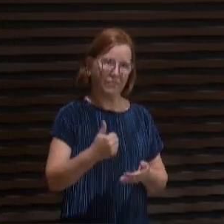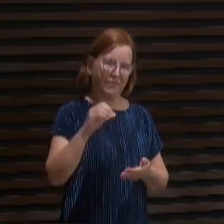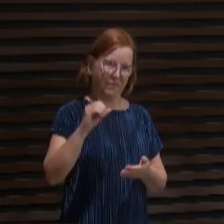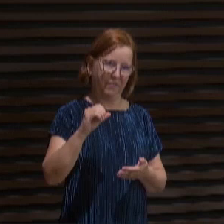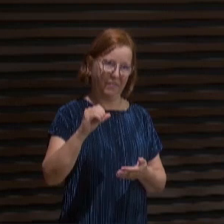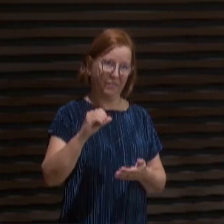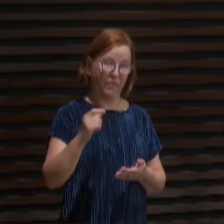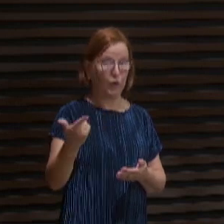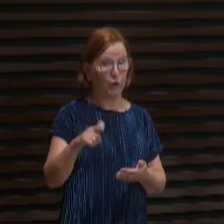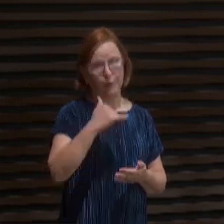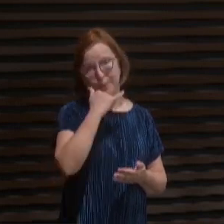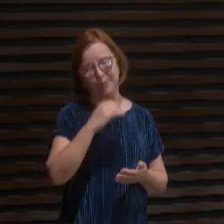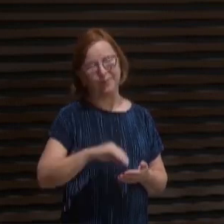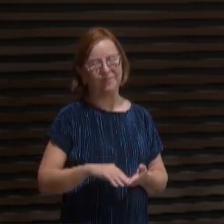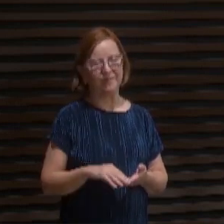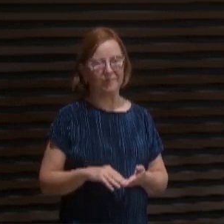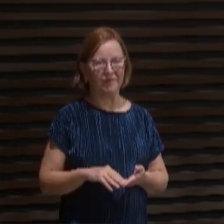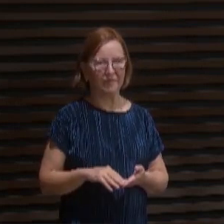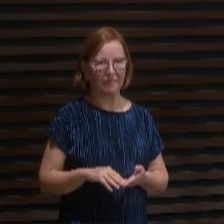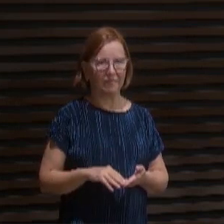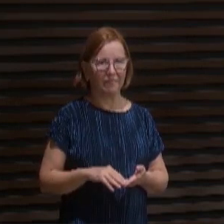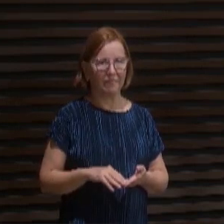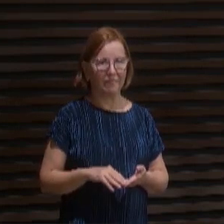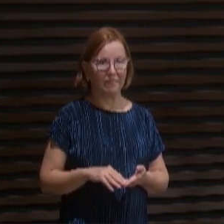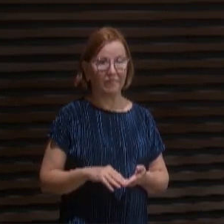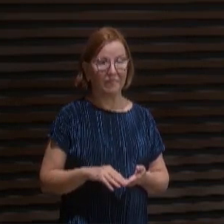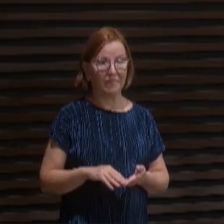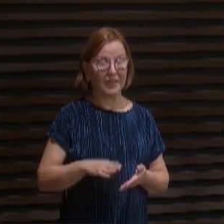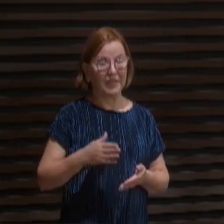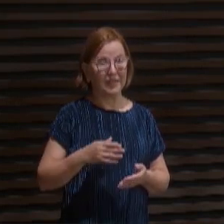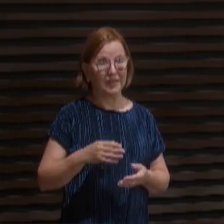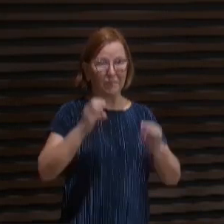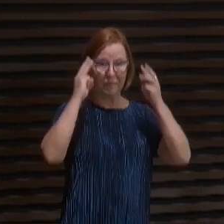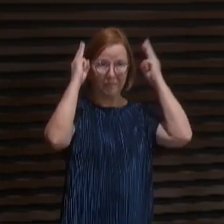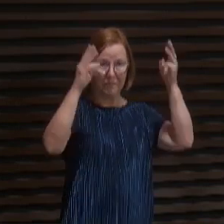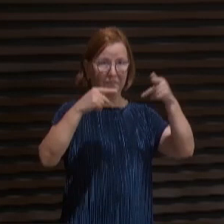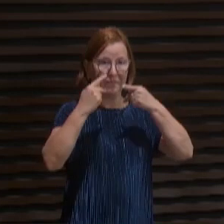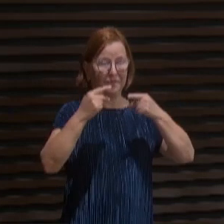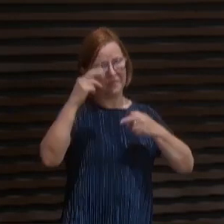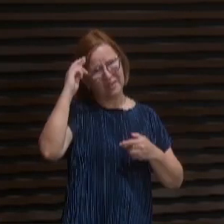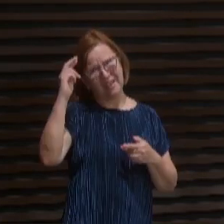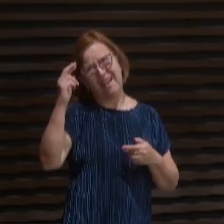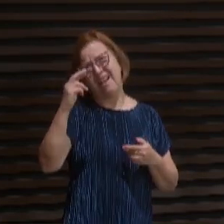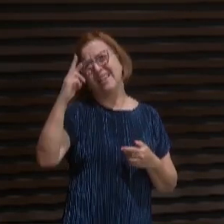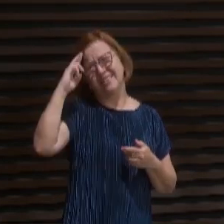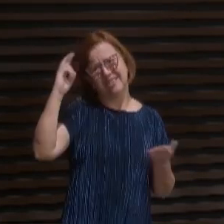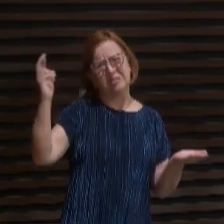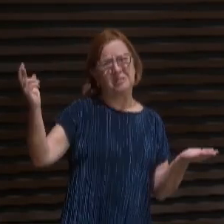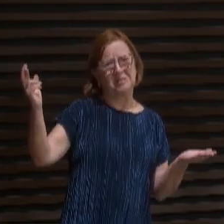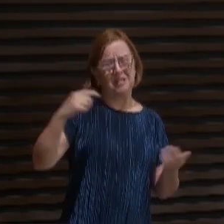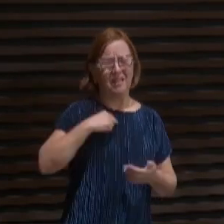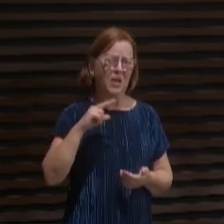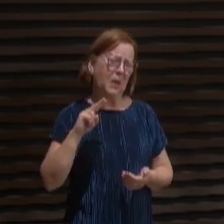outra desculpa. 4:10. Então disse Moisés ao Senhor: ah, Senhor, eu